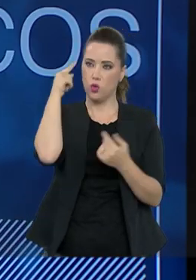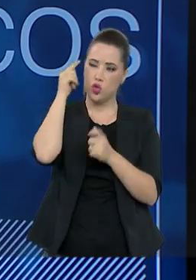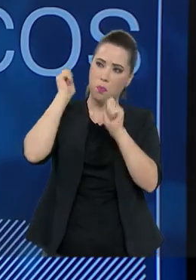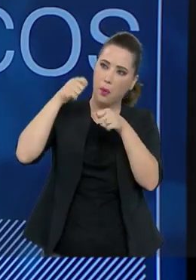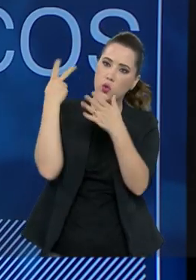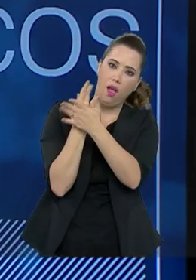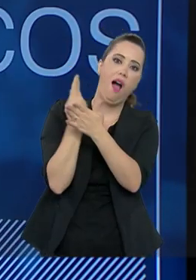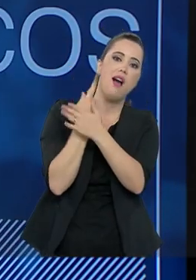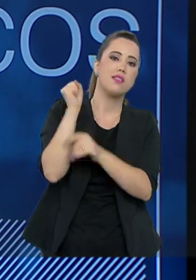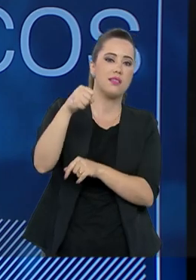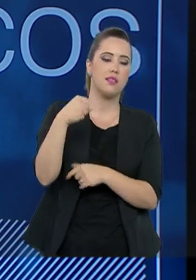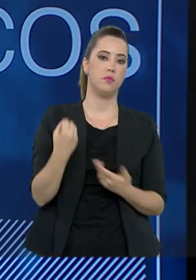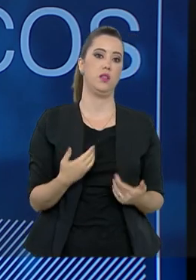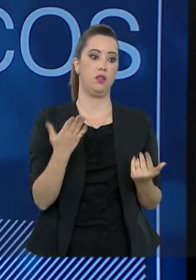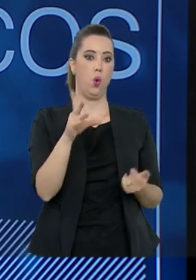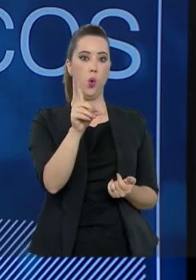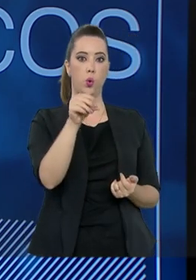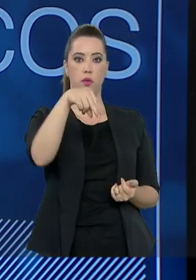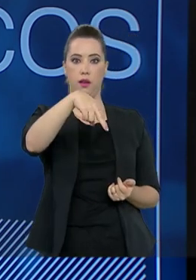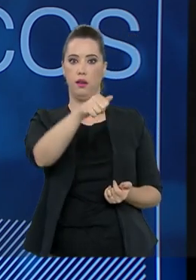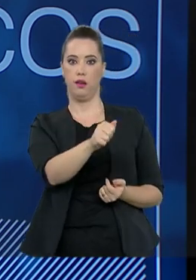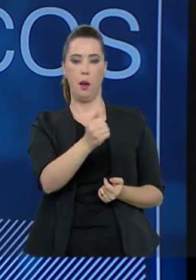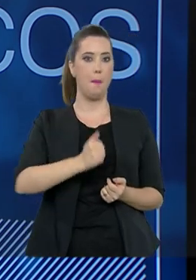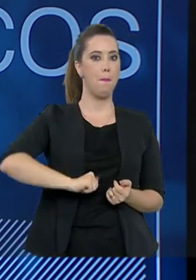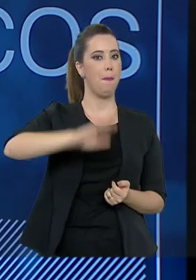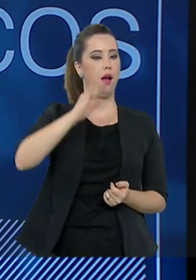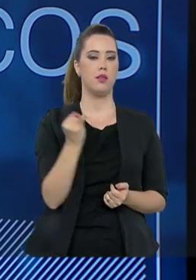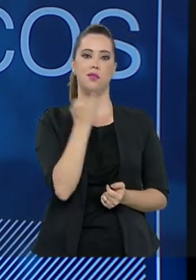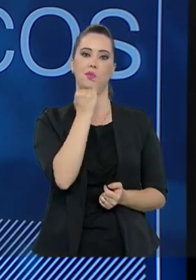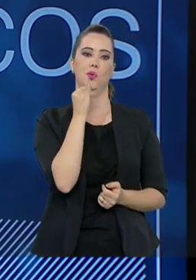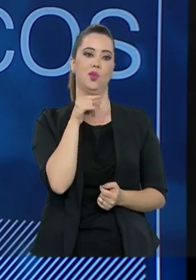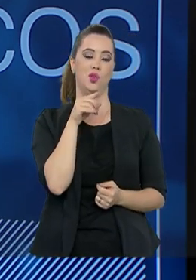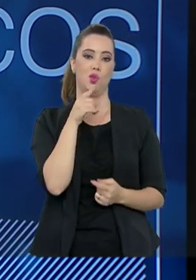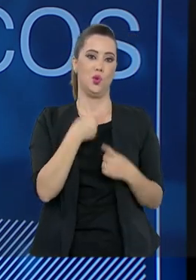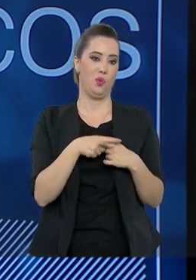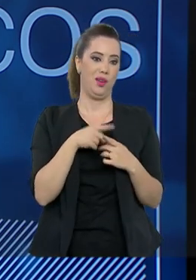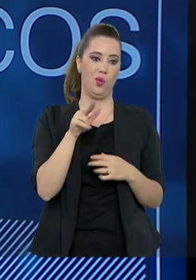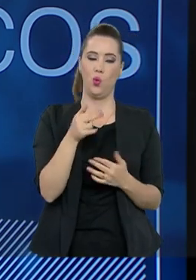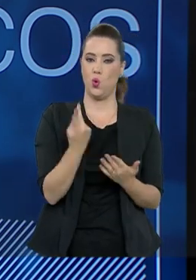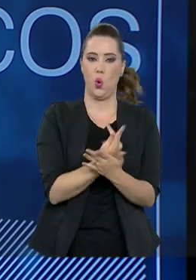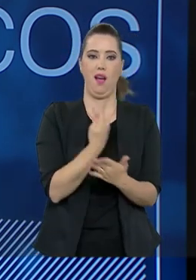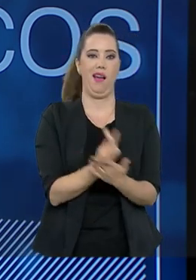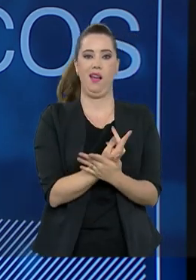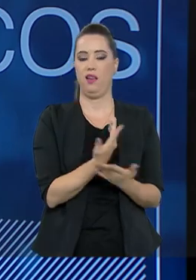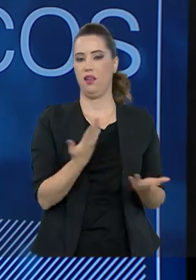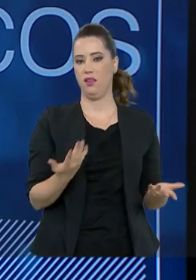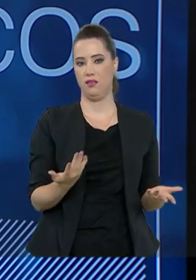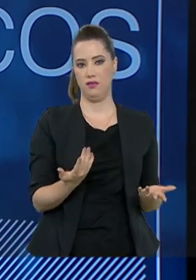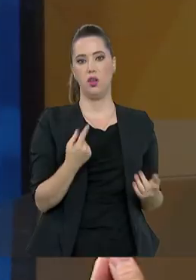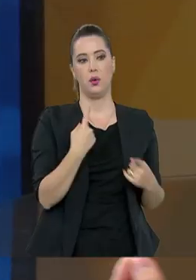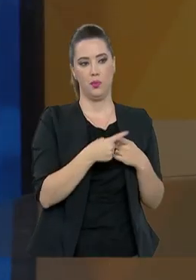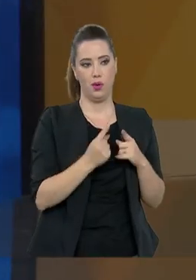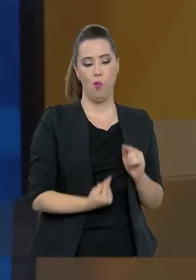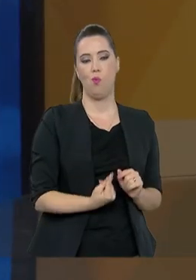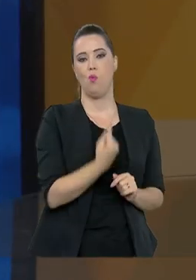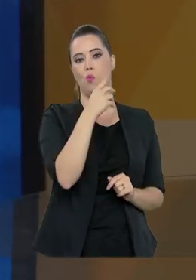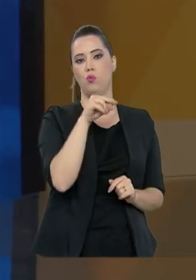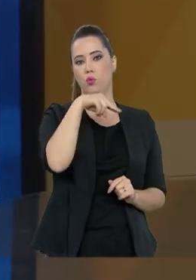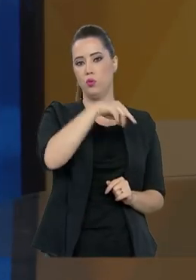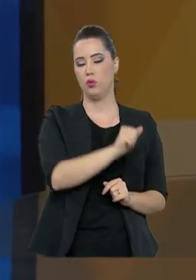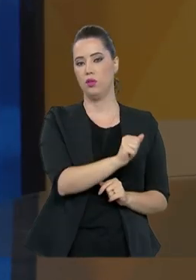um valor muito maior, né? O DNA não se equivoca, não troca de acordo com os interesses porque da acusação ou